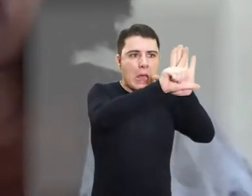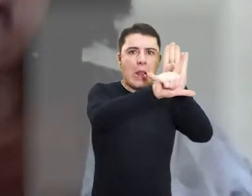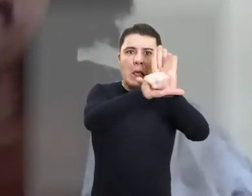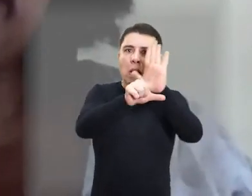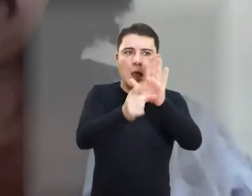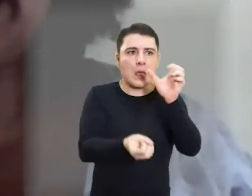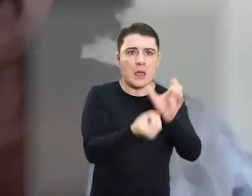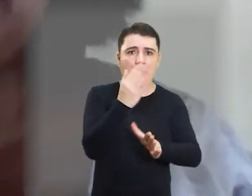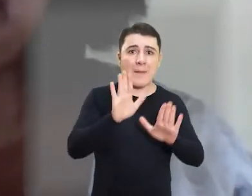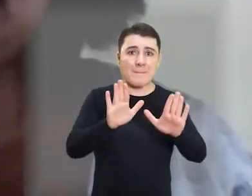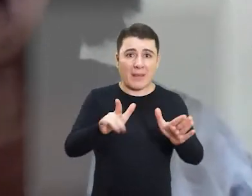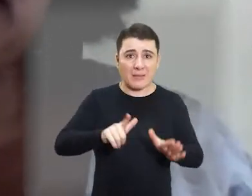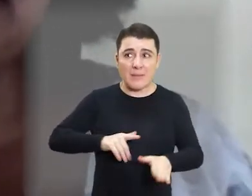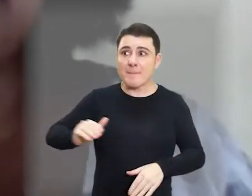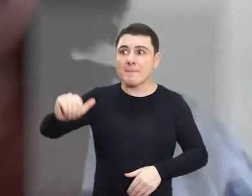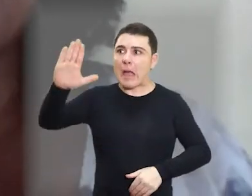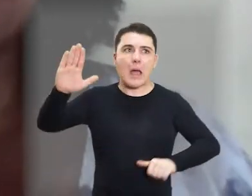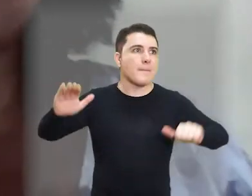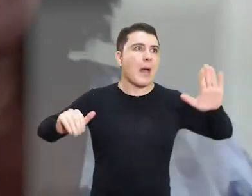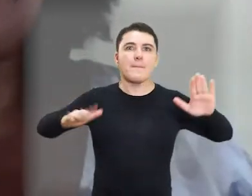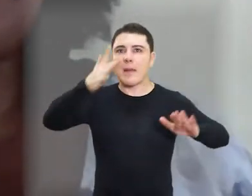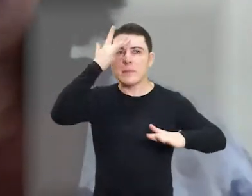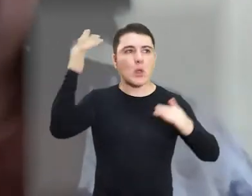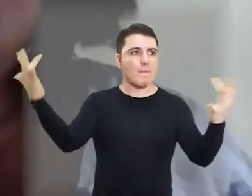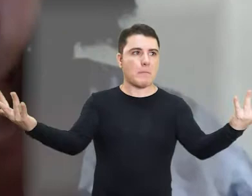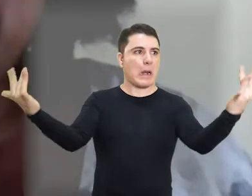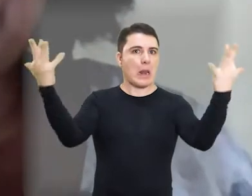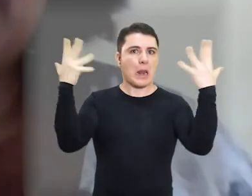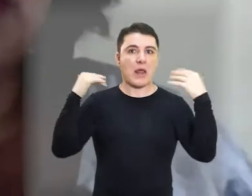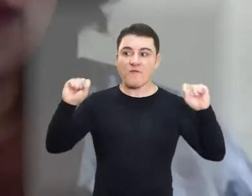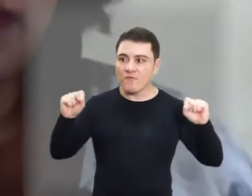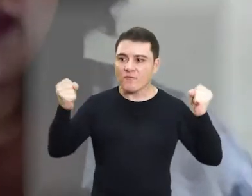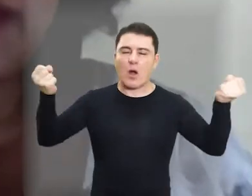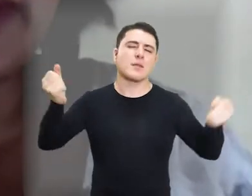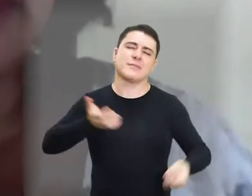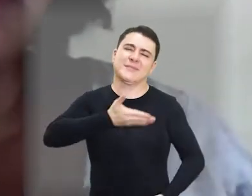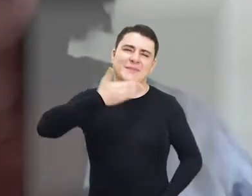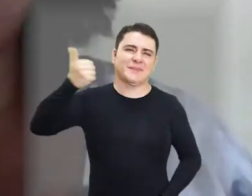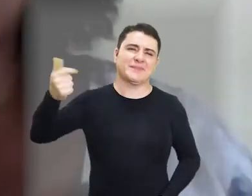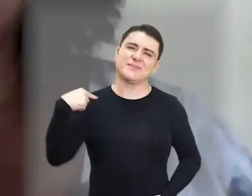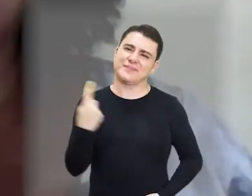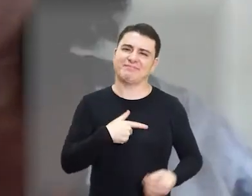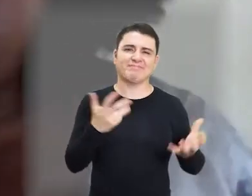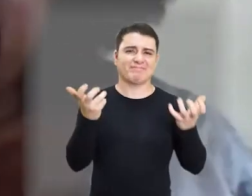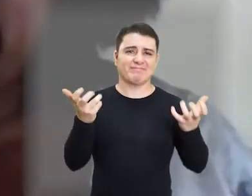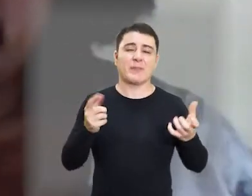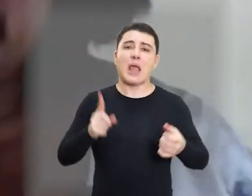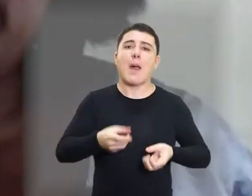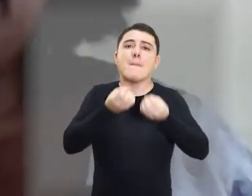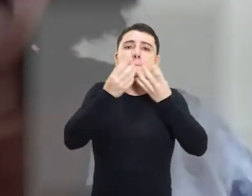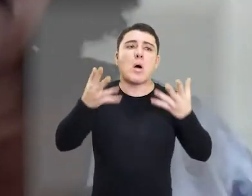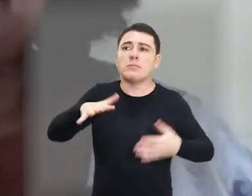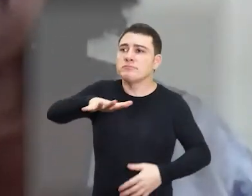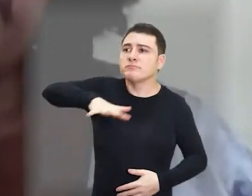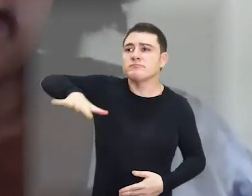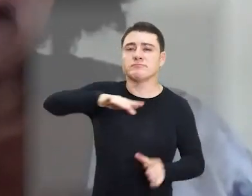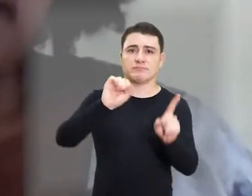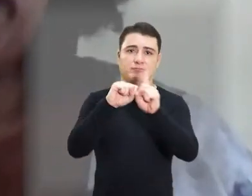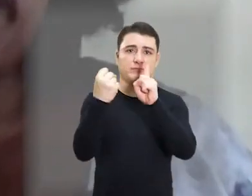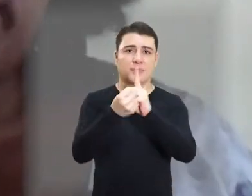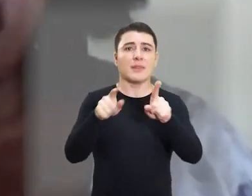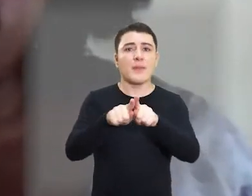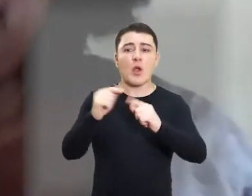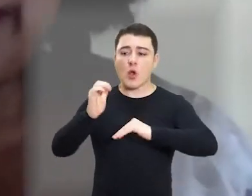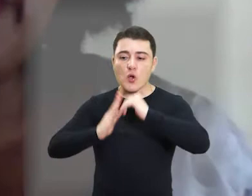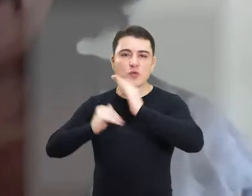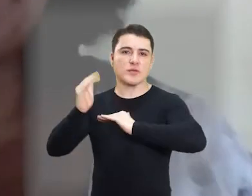gente conseguiu criar inúmeras leis, mas agora, quanto mais pessoas, quanto mais força, melhor. E é isso que a gente preza, pelo